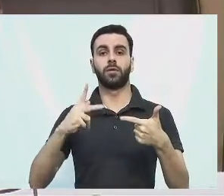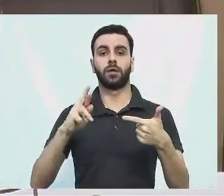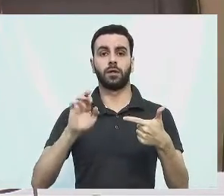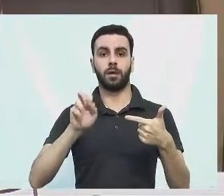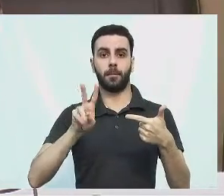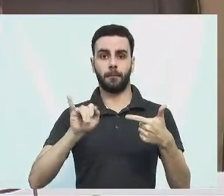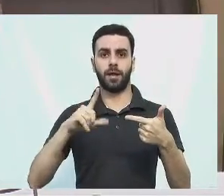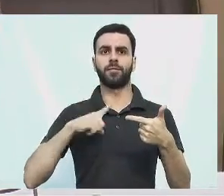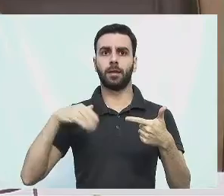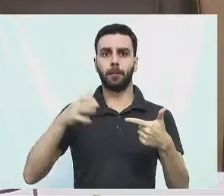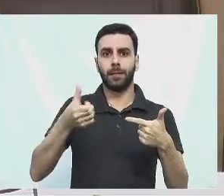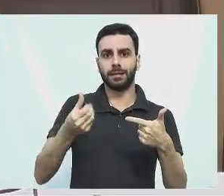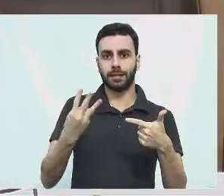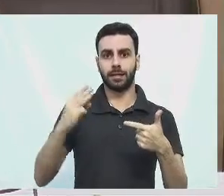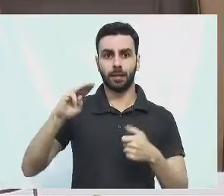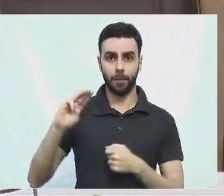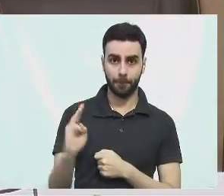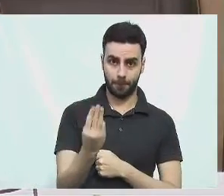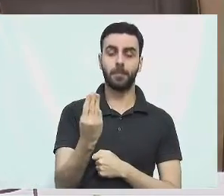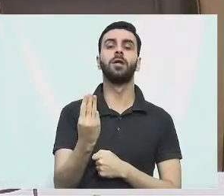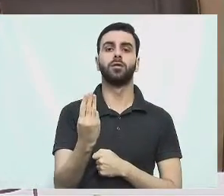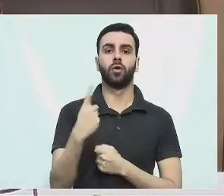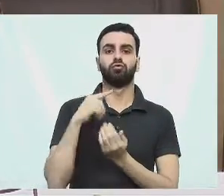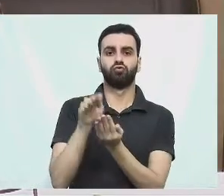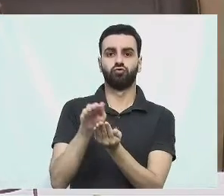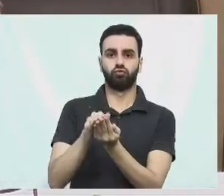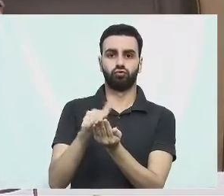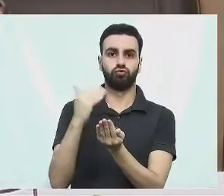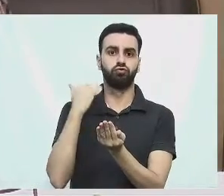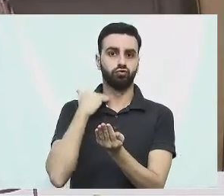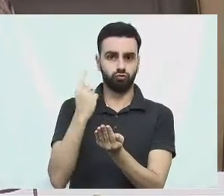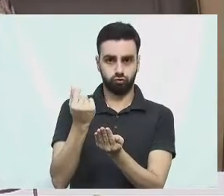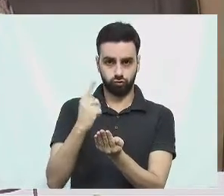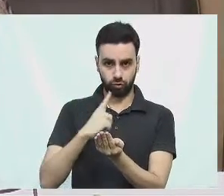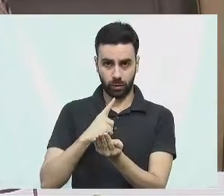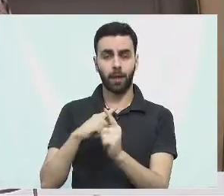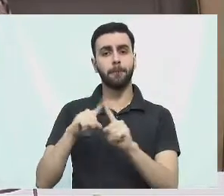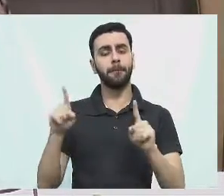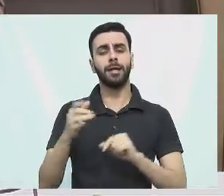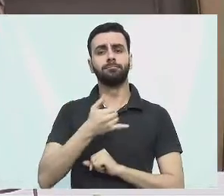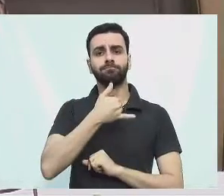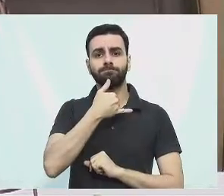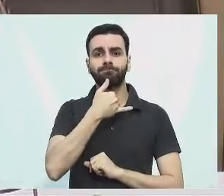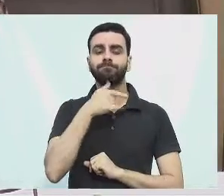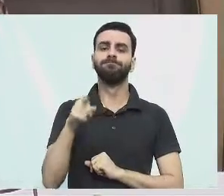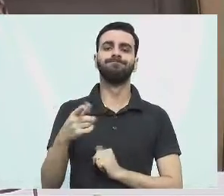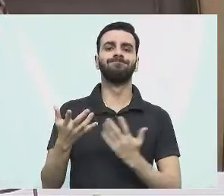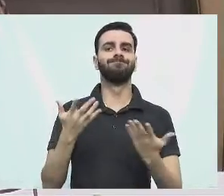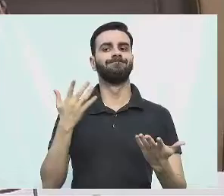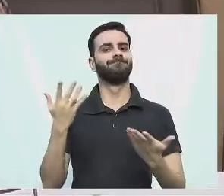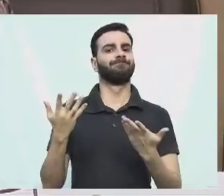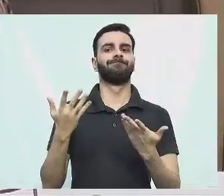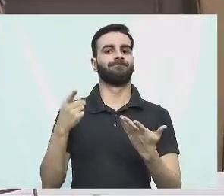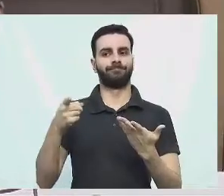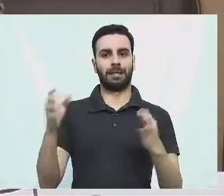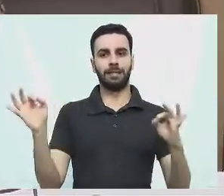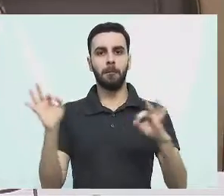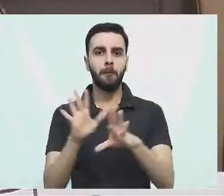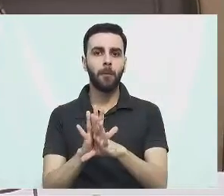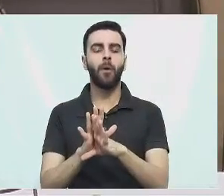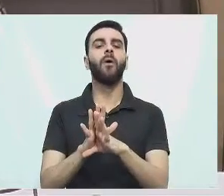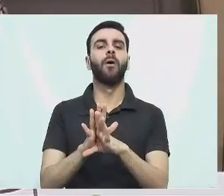mais de 63 milhões em suas contas bancárias, que infelizmente não acena uma tranquilidade para o